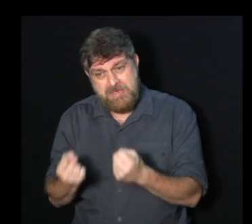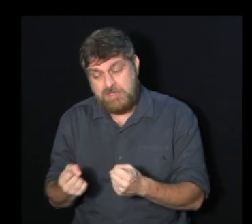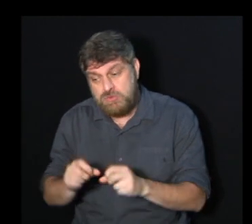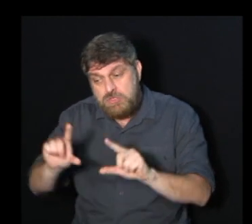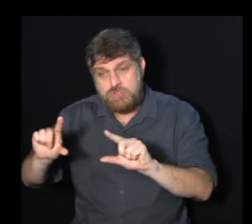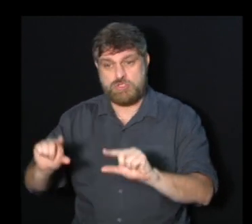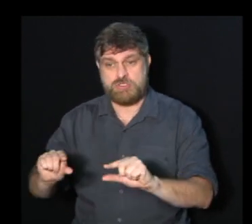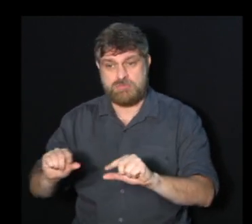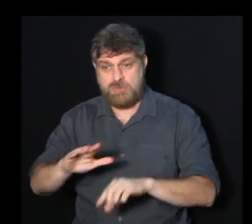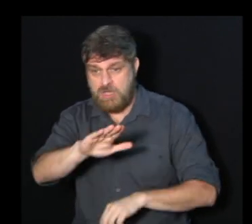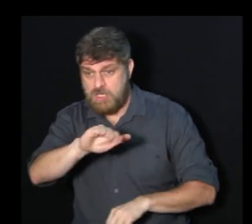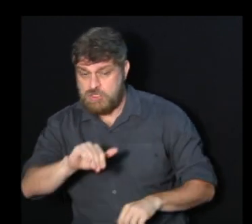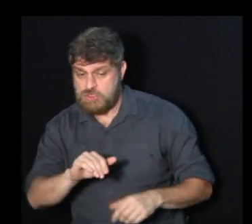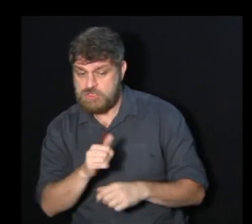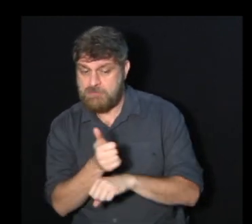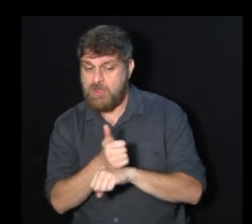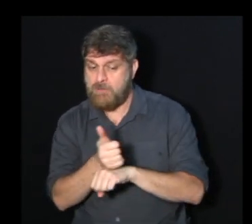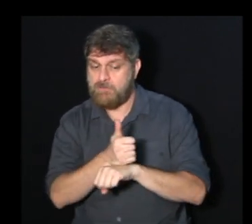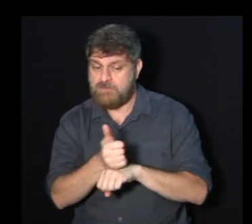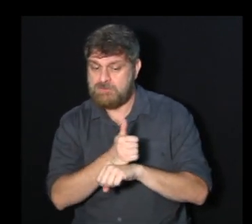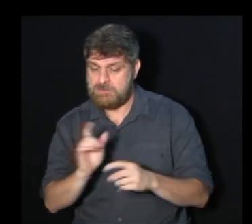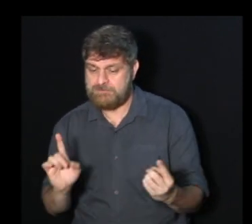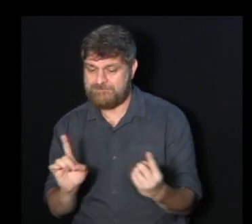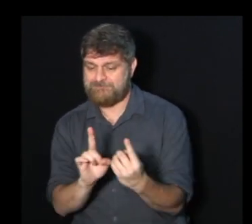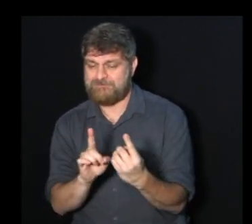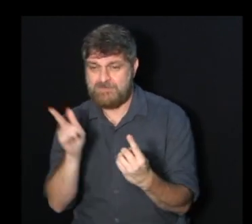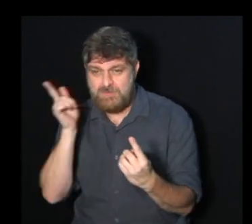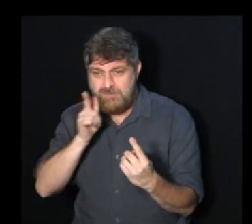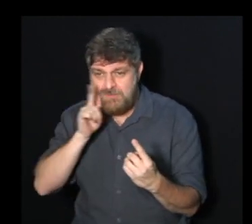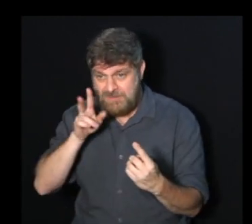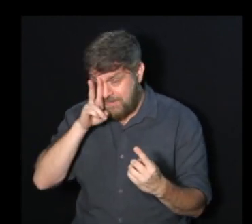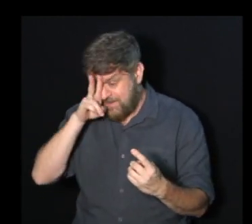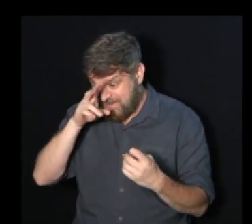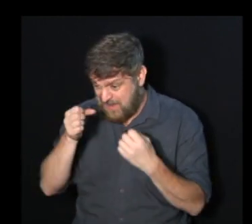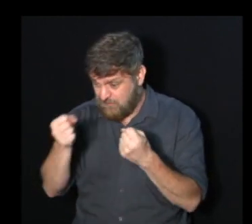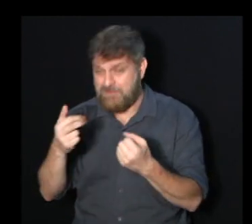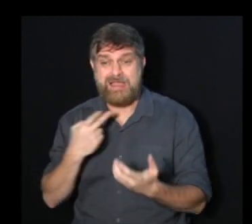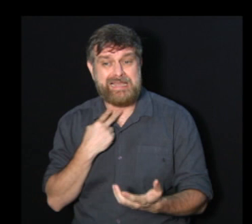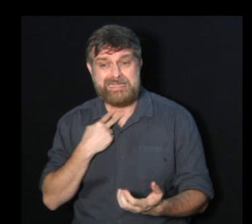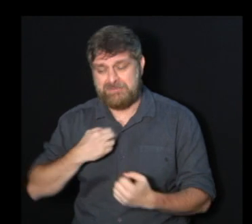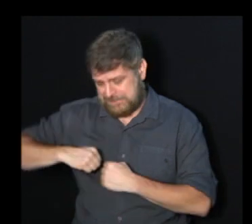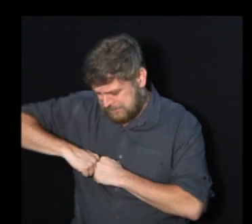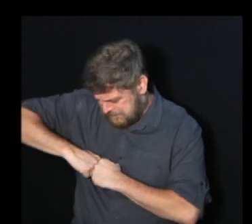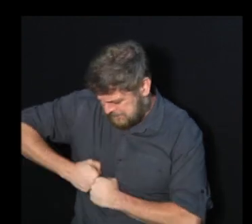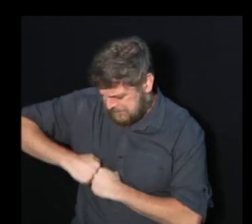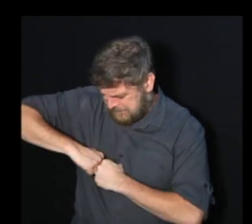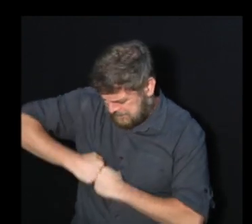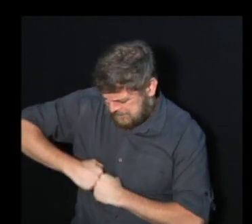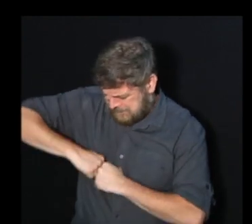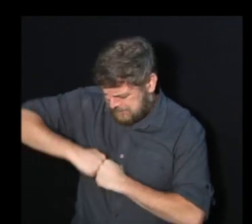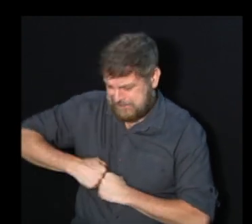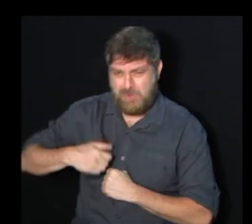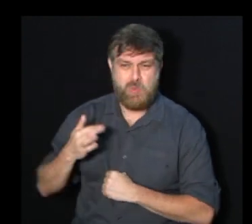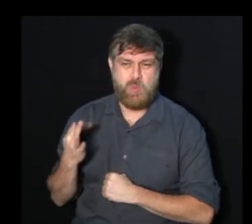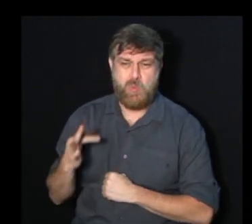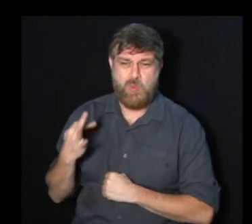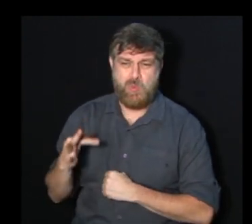conversar com o profissional que está te atendendo para que você consiga ganhar força sem estar estressando tanto essa articulação,